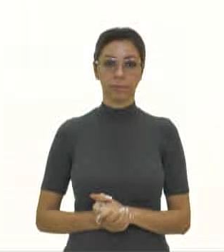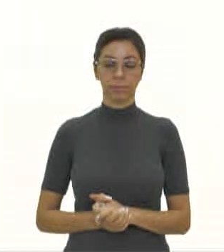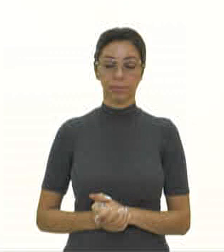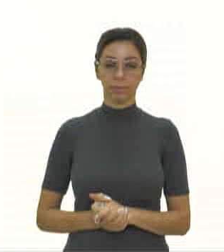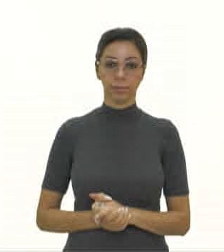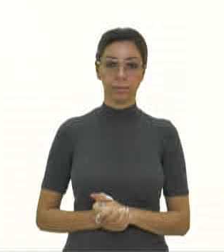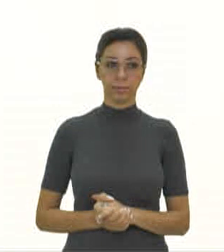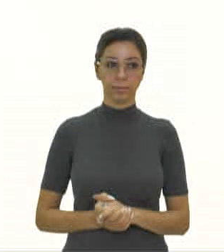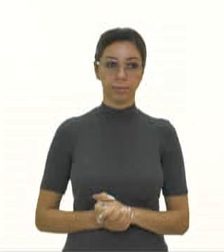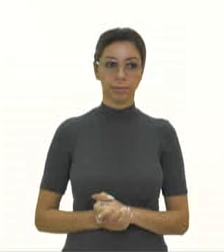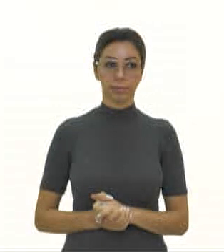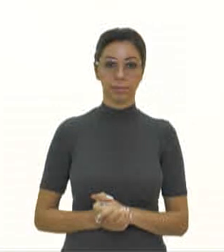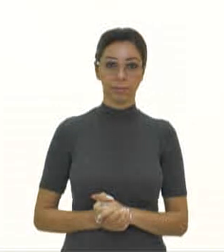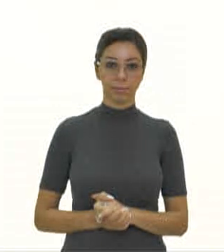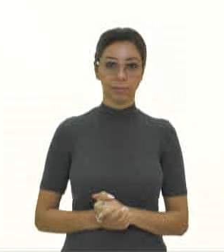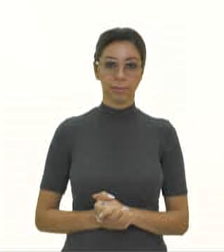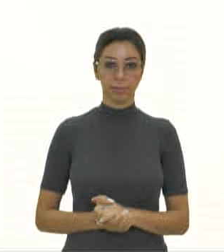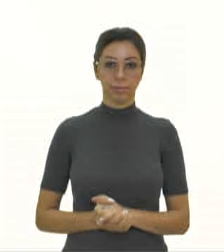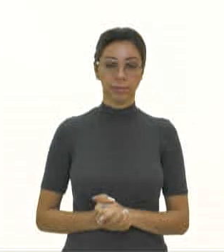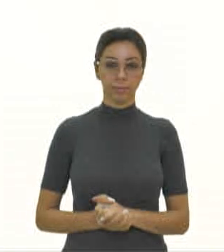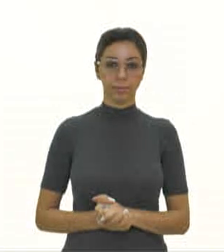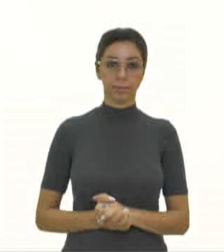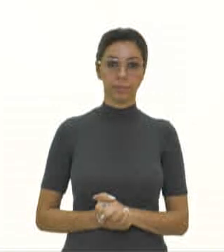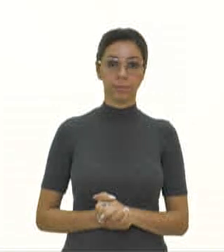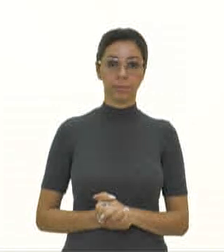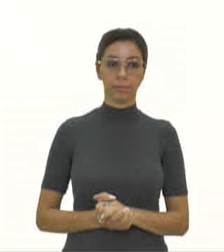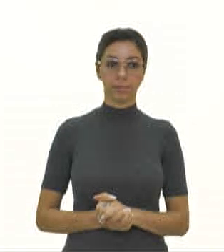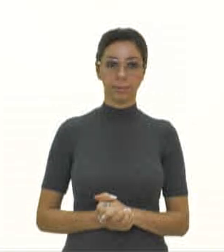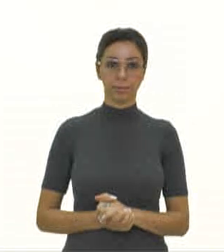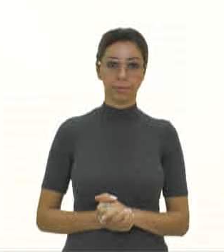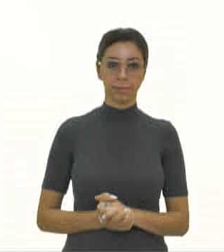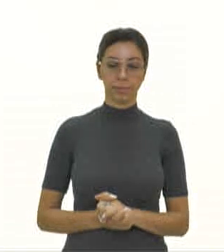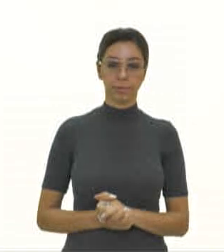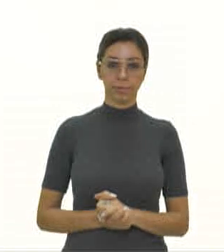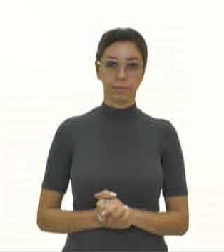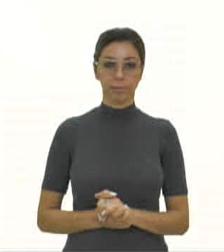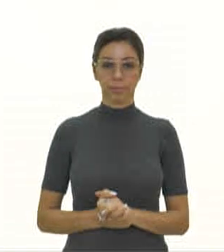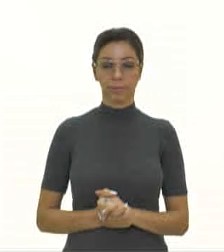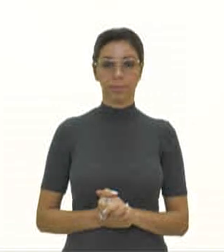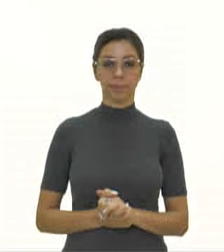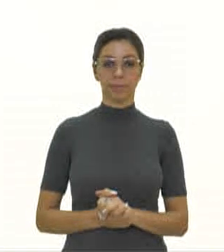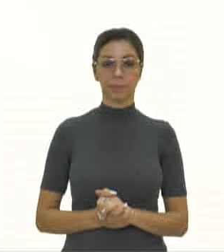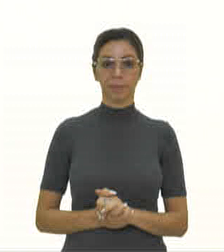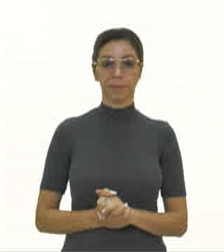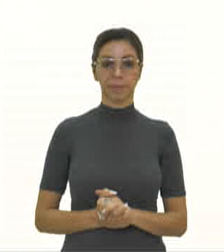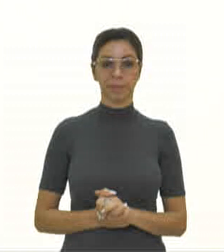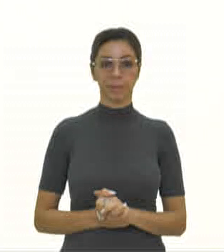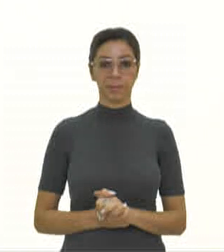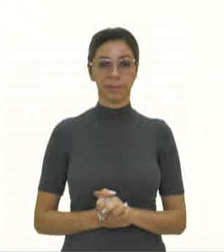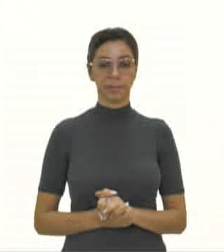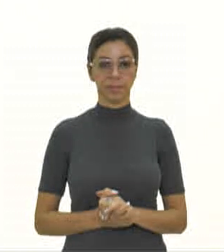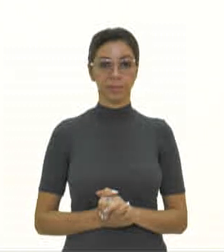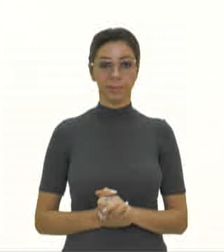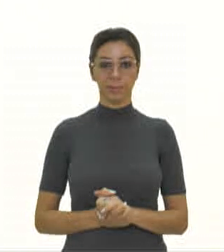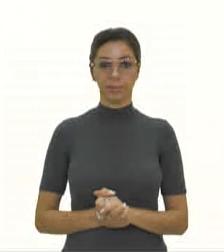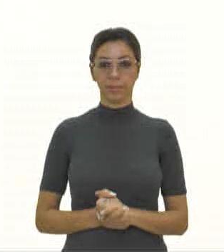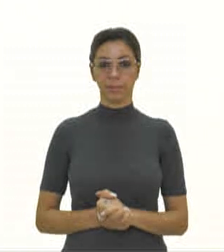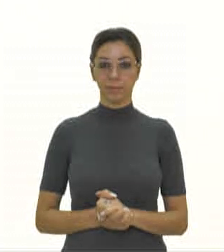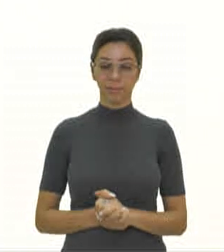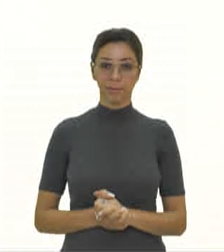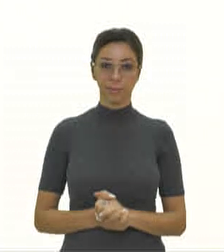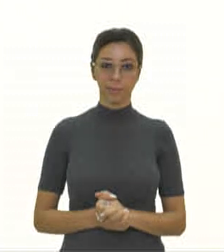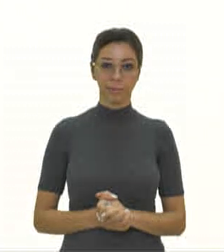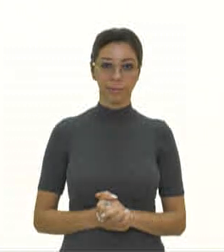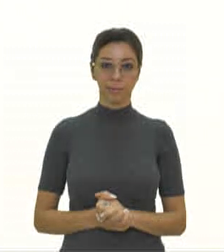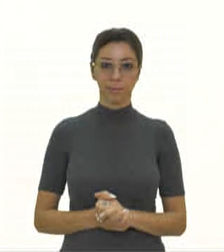which happened to be a hot color at the time. He was able to isolate the compound that